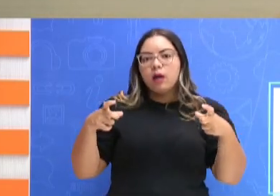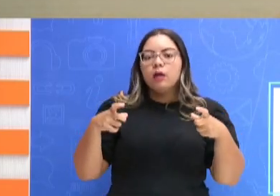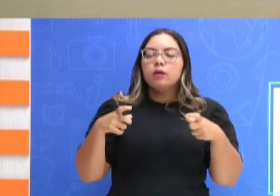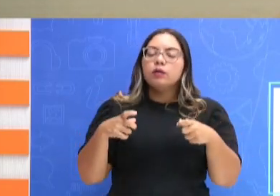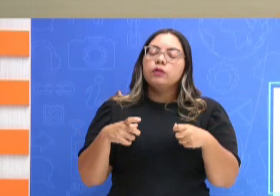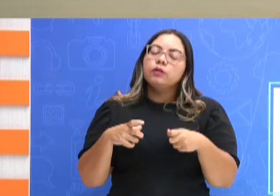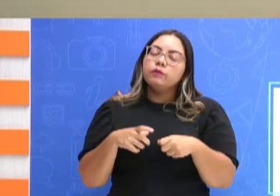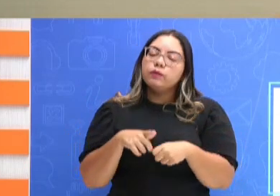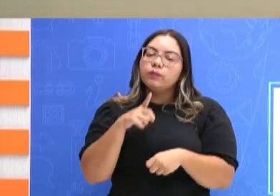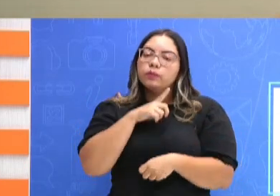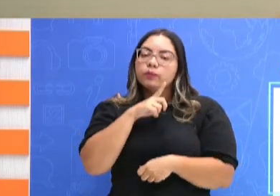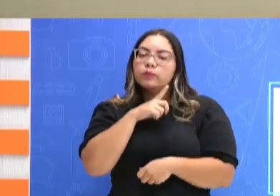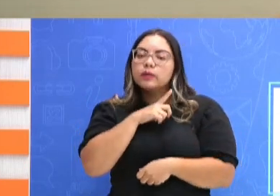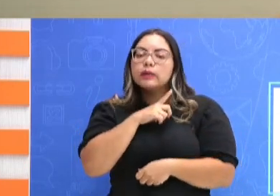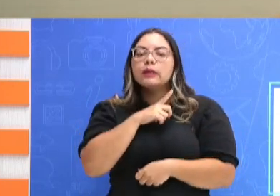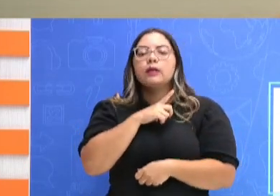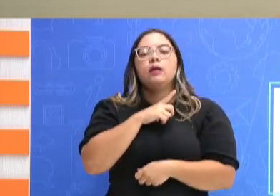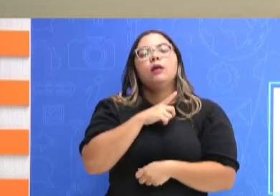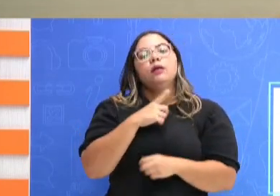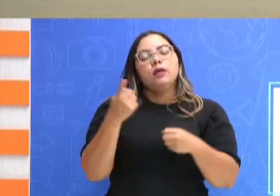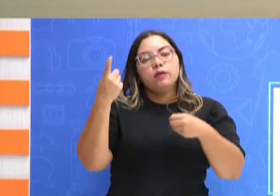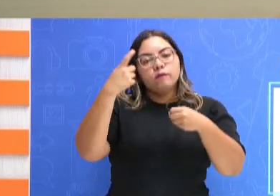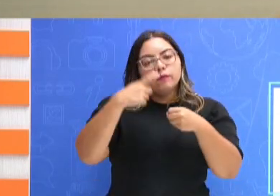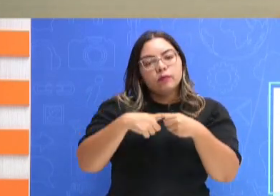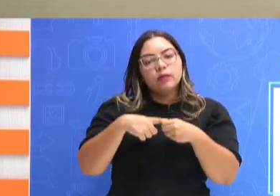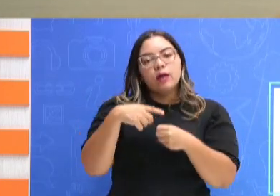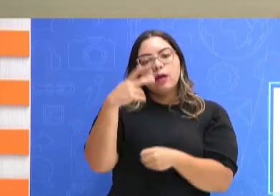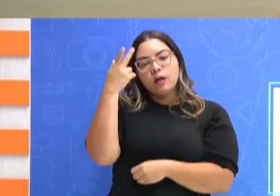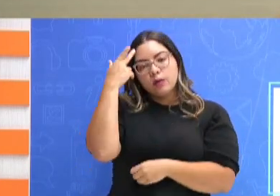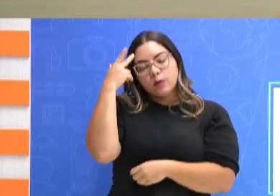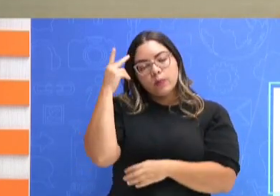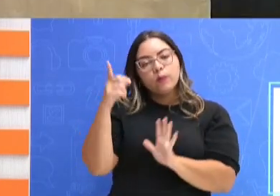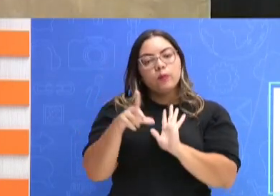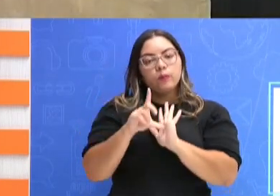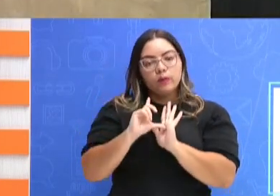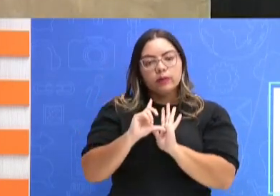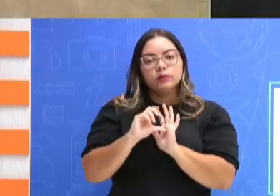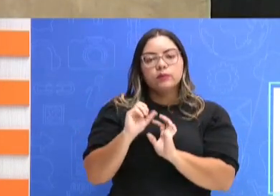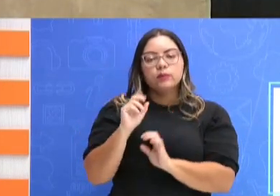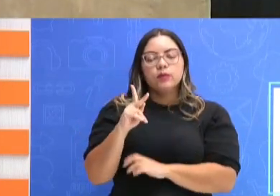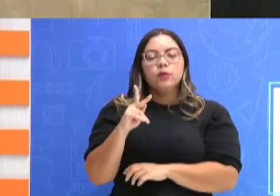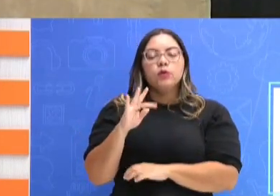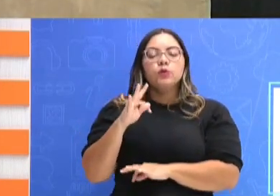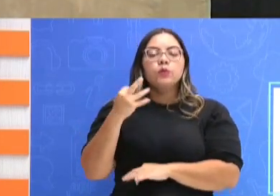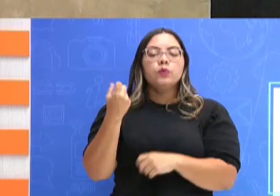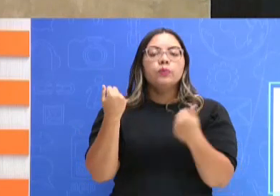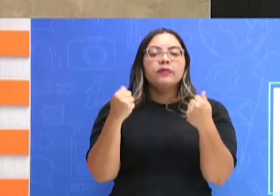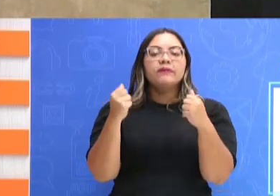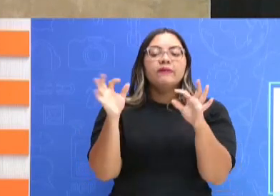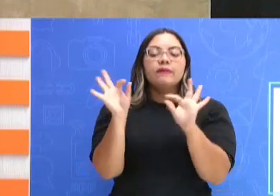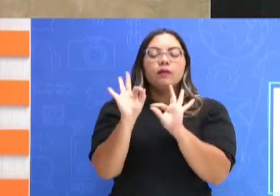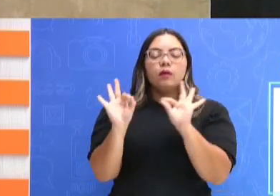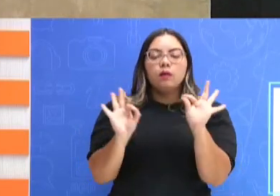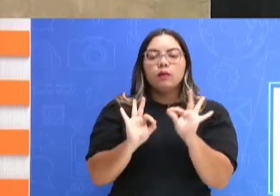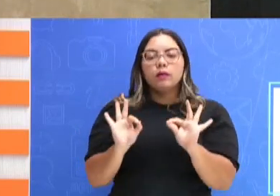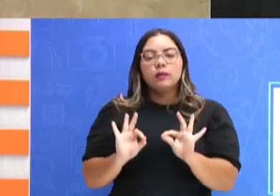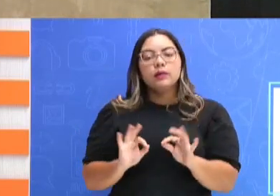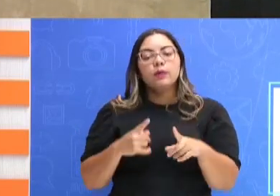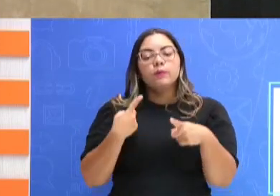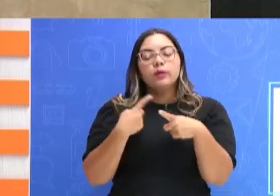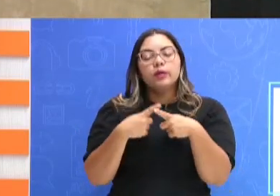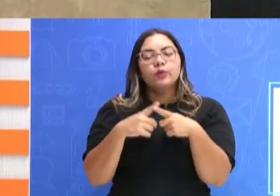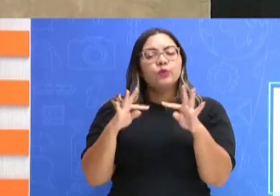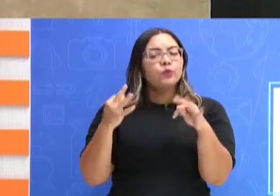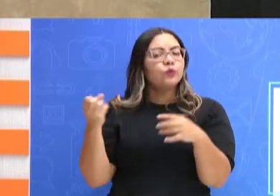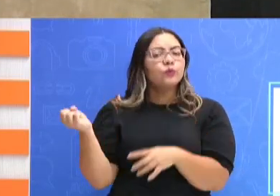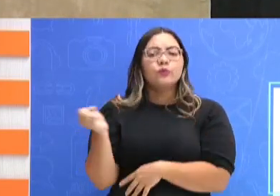o que é melhor para você, mas principalmente pensando na sua vida. Tudo tem que ser planejado, né, prefeito? É tudo novo para todo mundo.